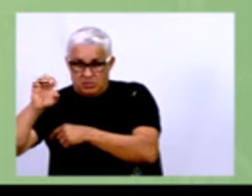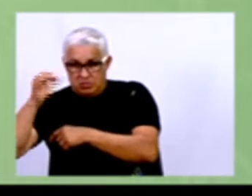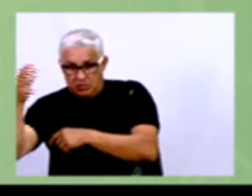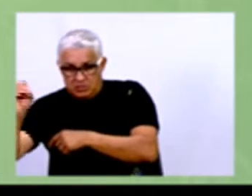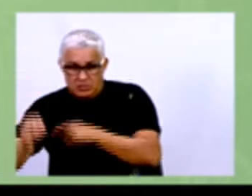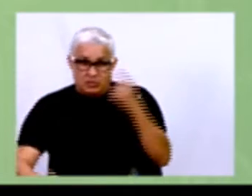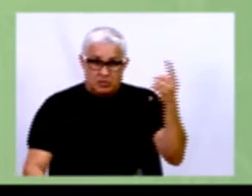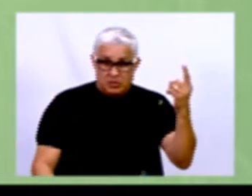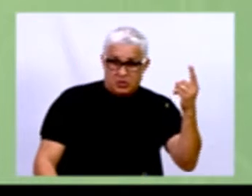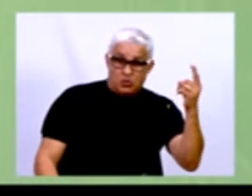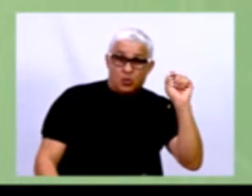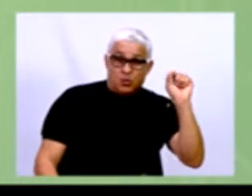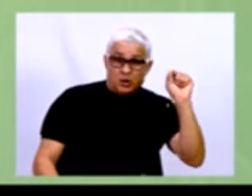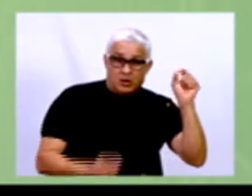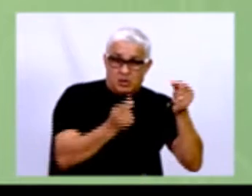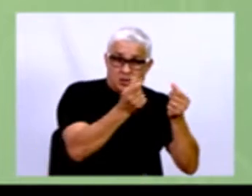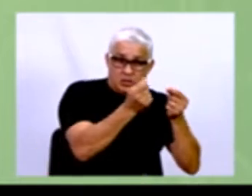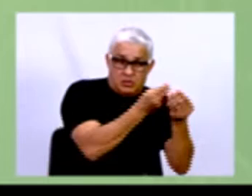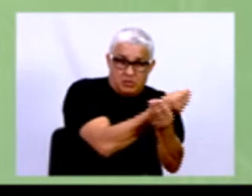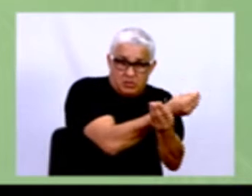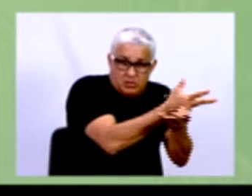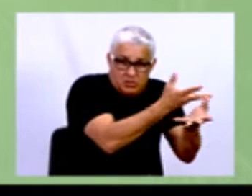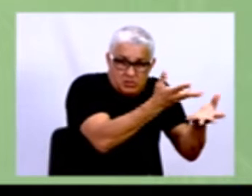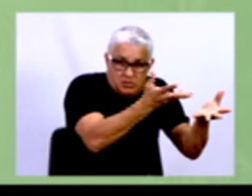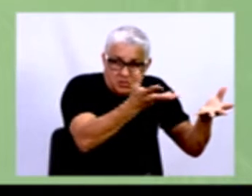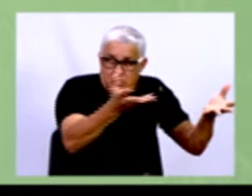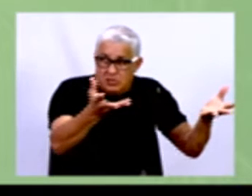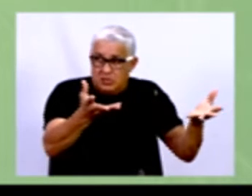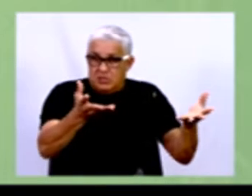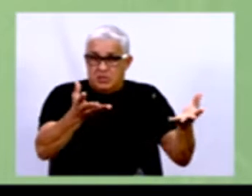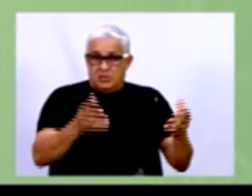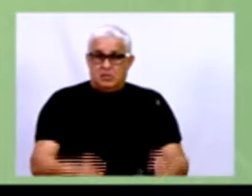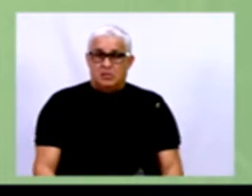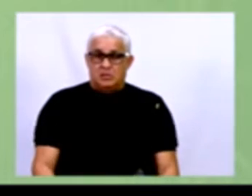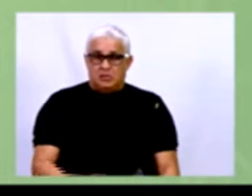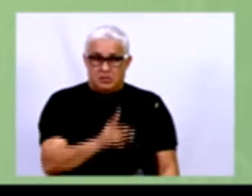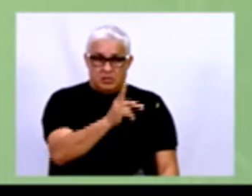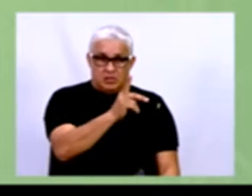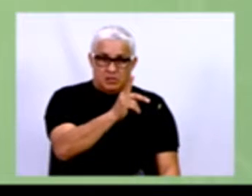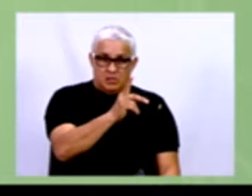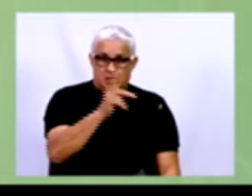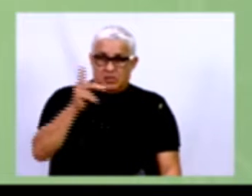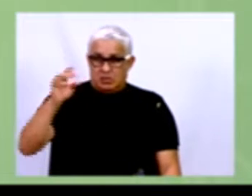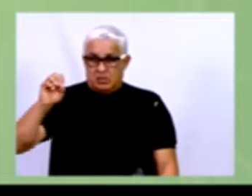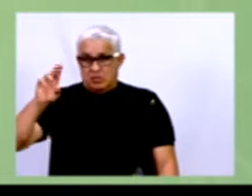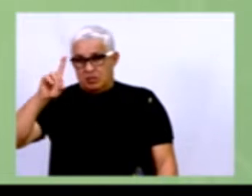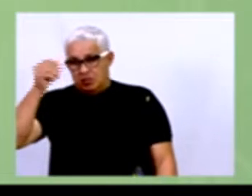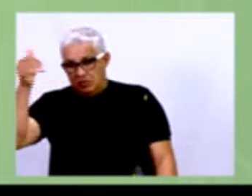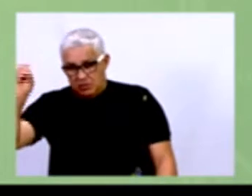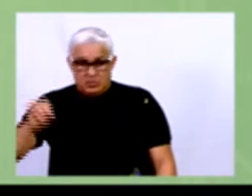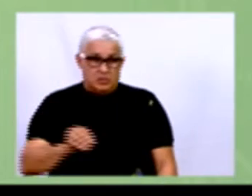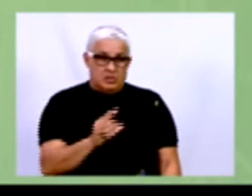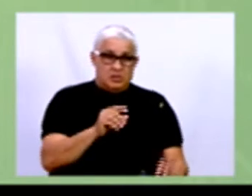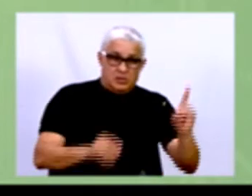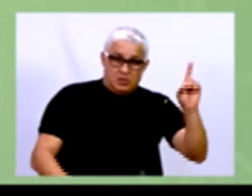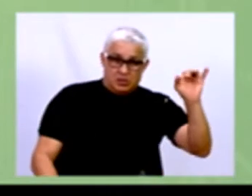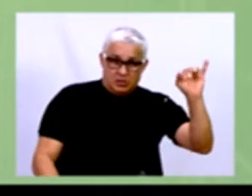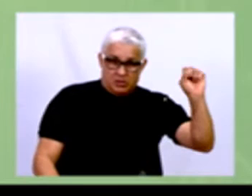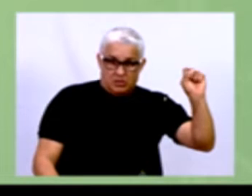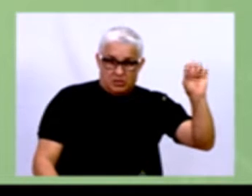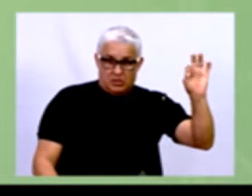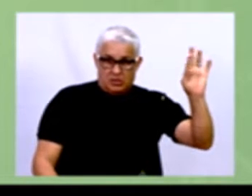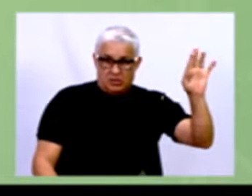da riqueza produzida. Ok? Então, esses dois conceitos clássicos que nós destacamos.